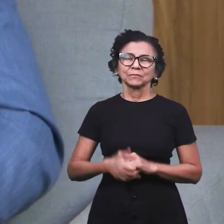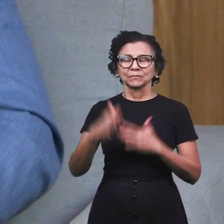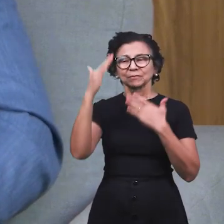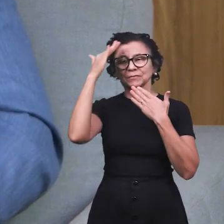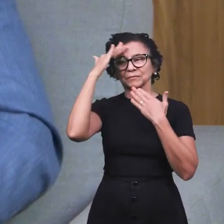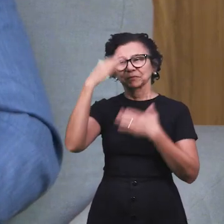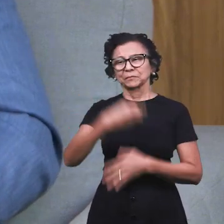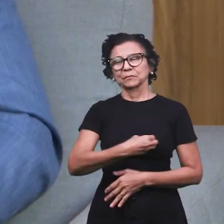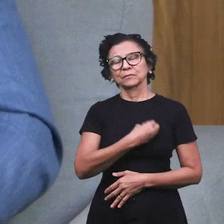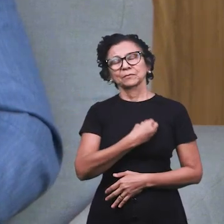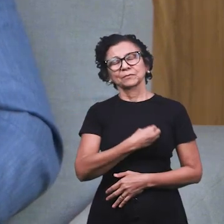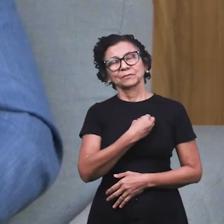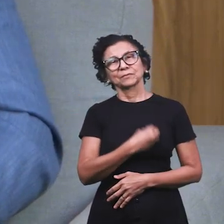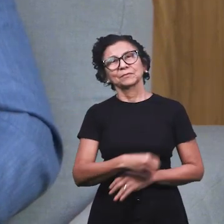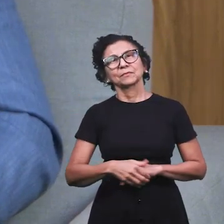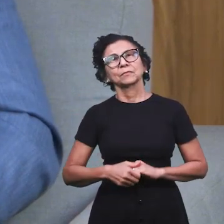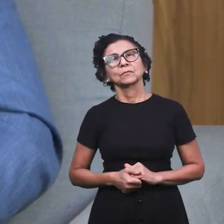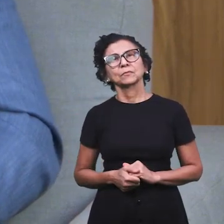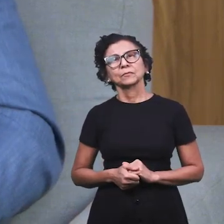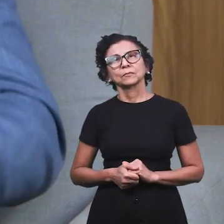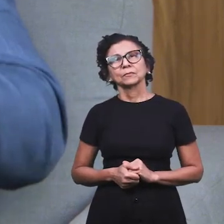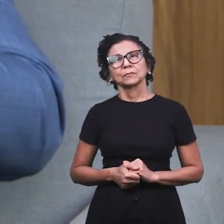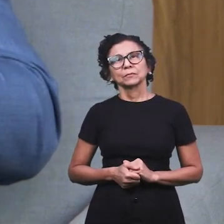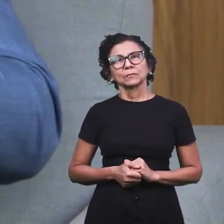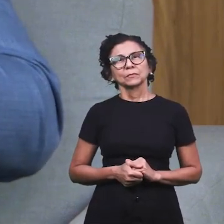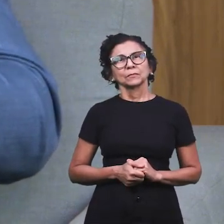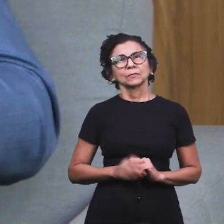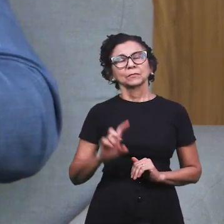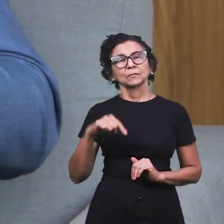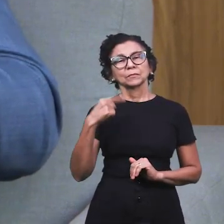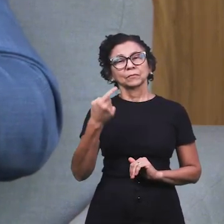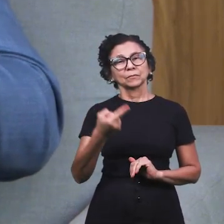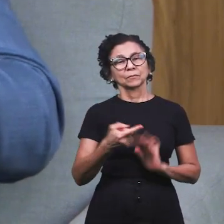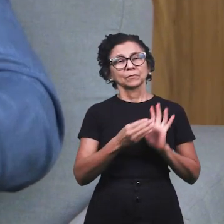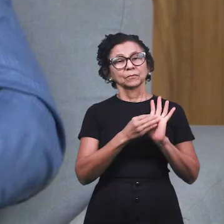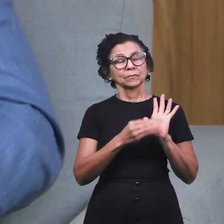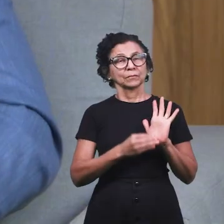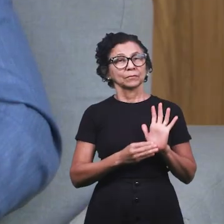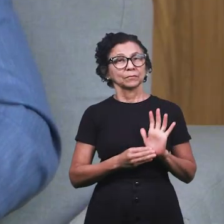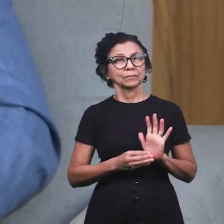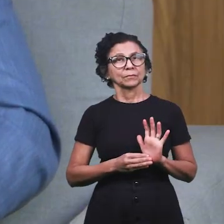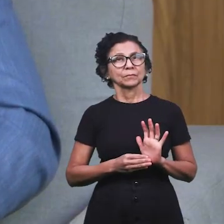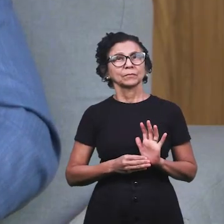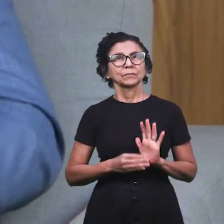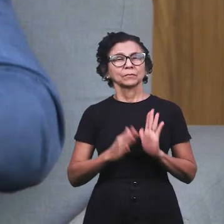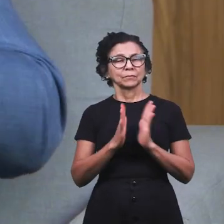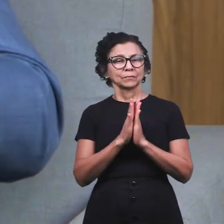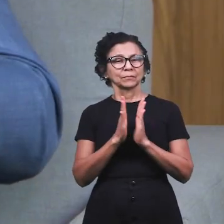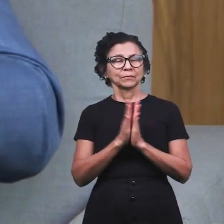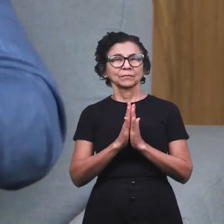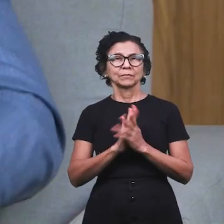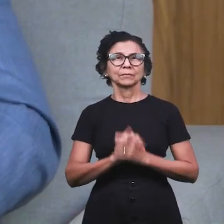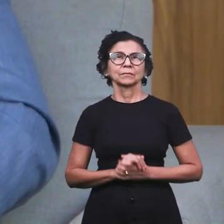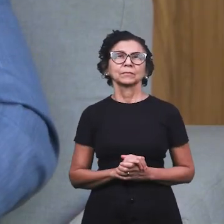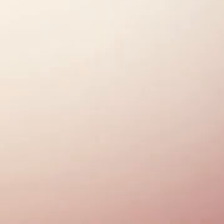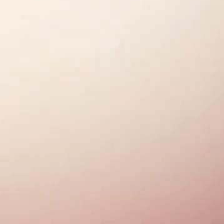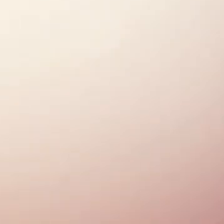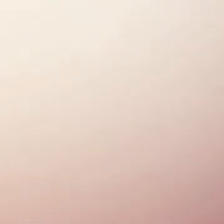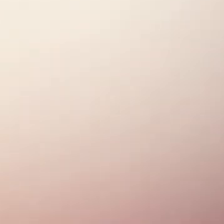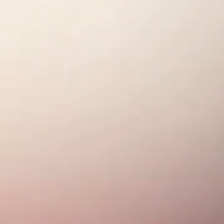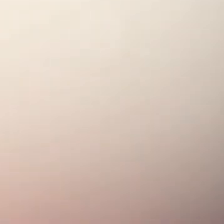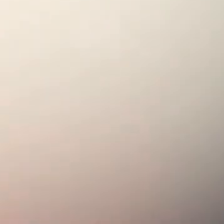sua participação. No próximo episódio ainda falaremos um pouco mais sobre a oração. Até logo.